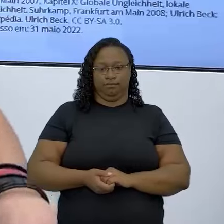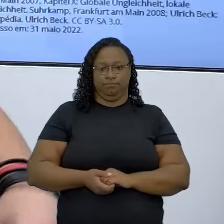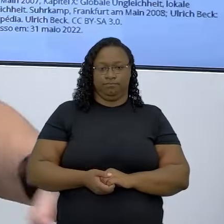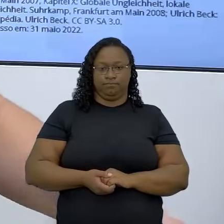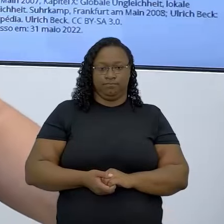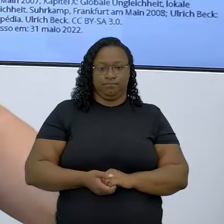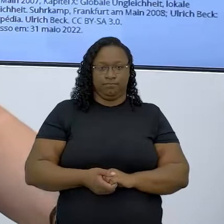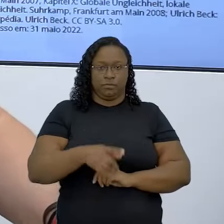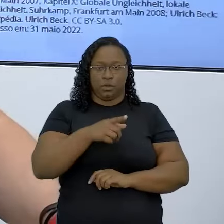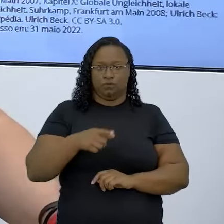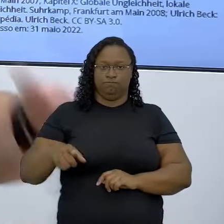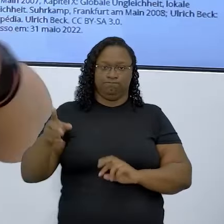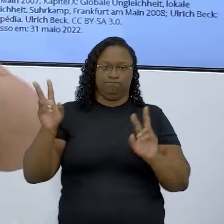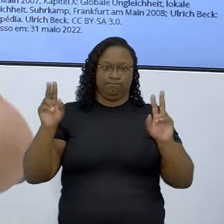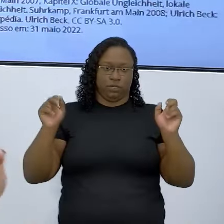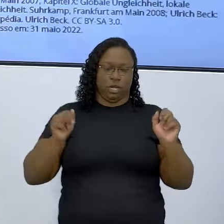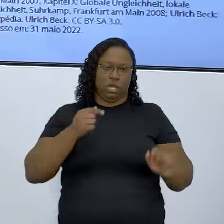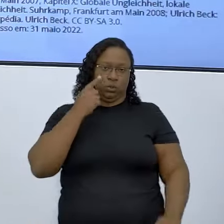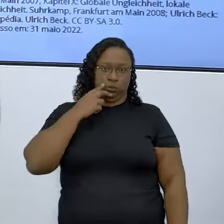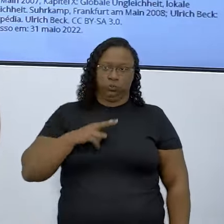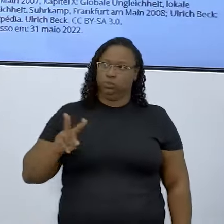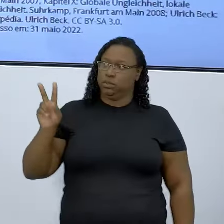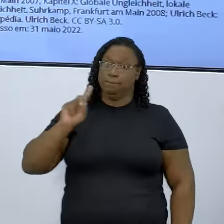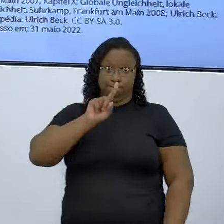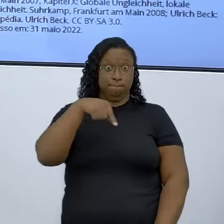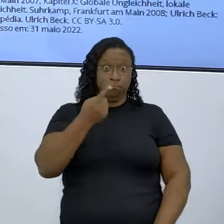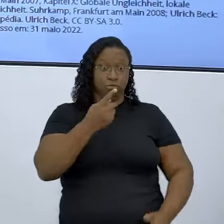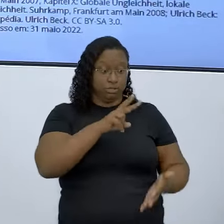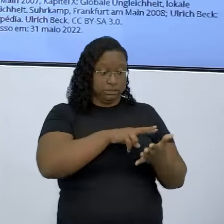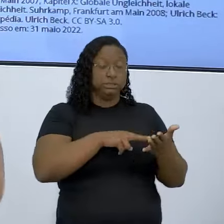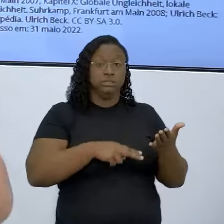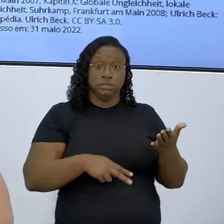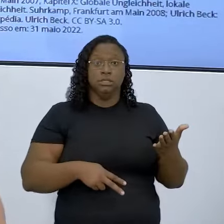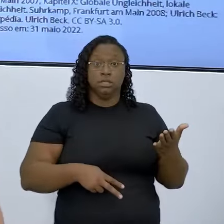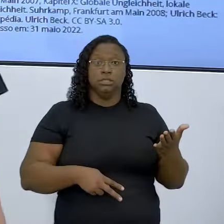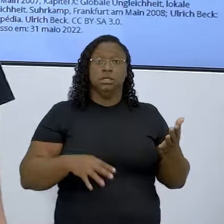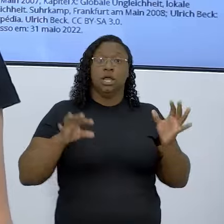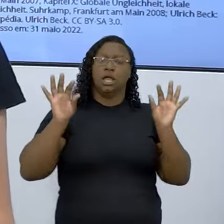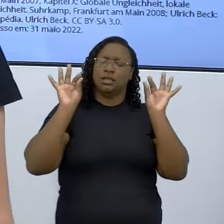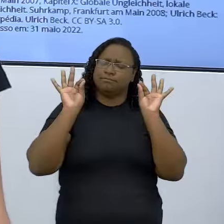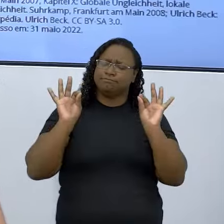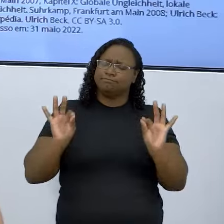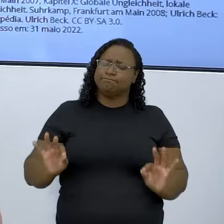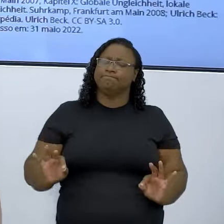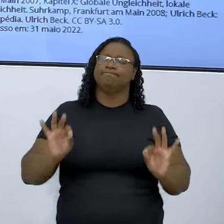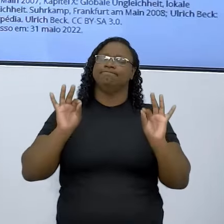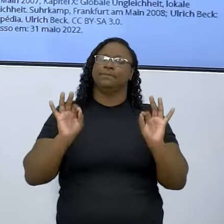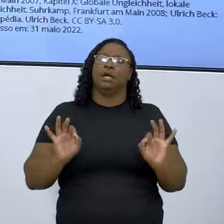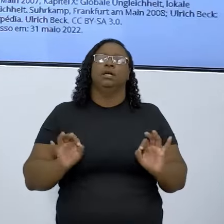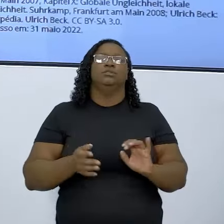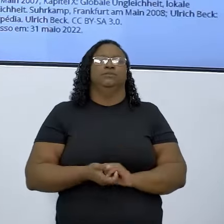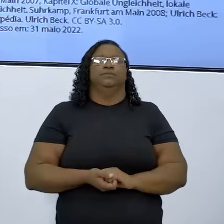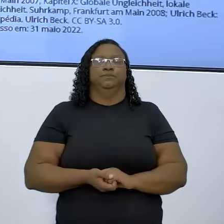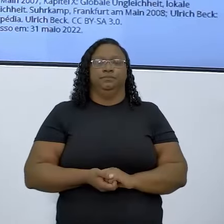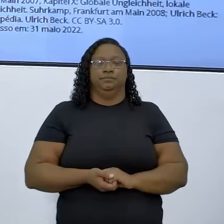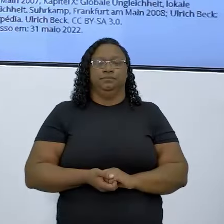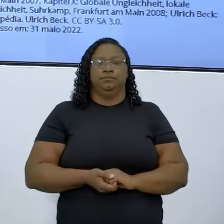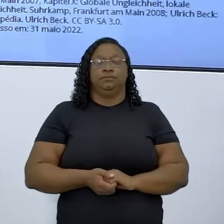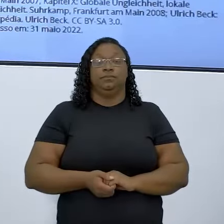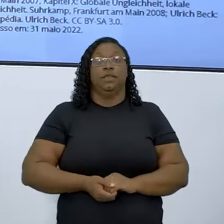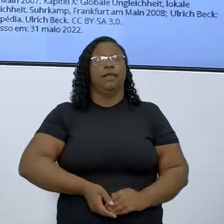precisava, mas vocês vão olhar depois e ler, por questões de sensibilidade, que é o seguinte. Quando